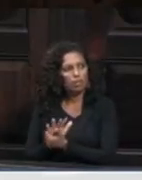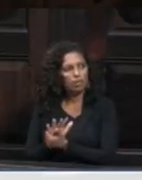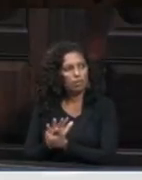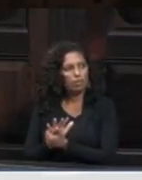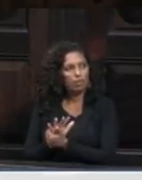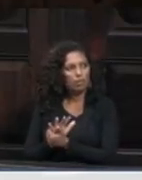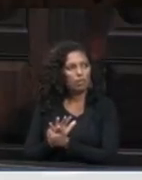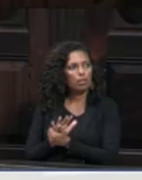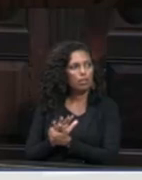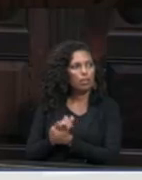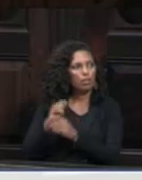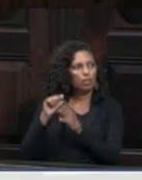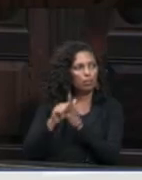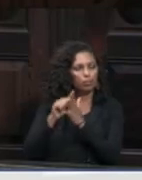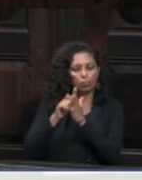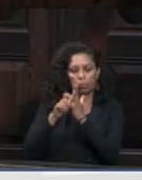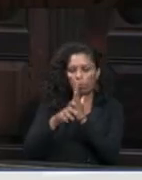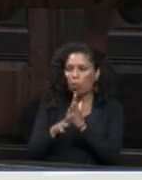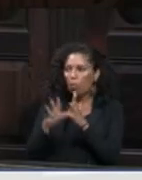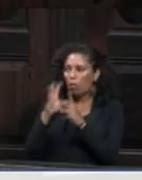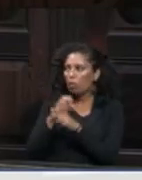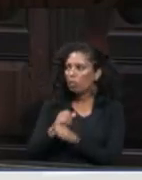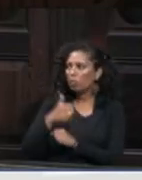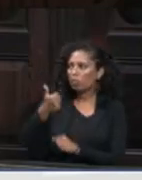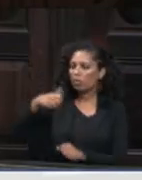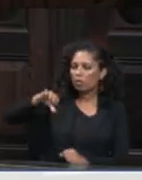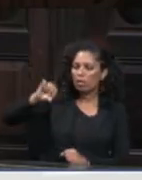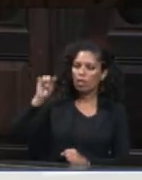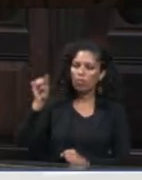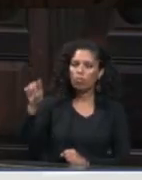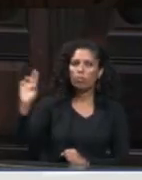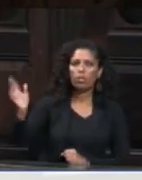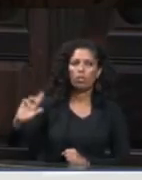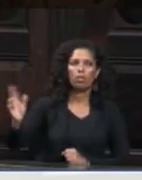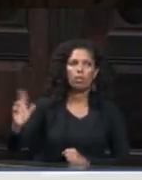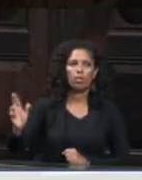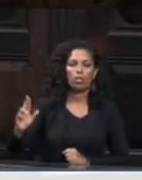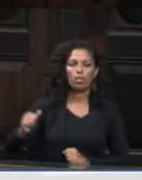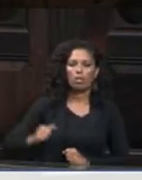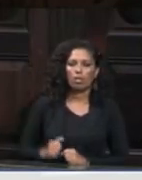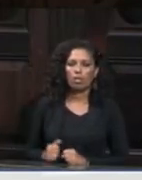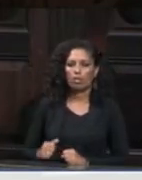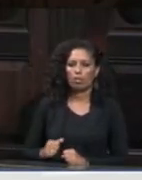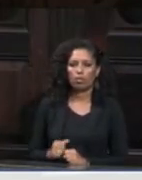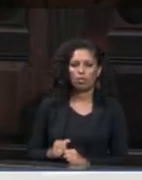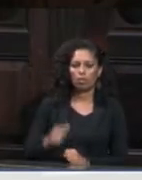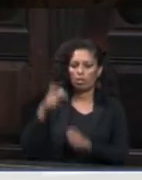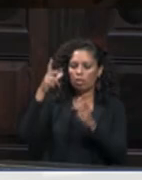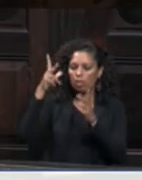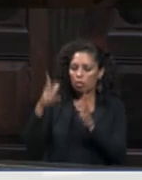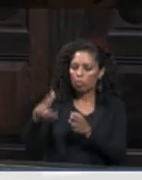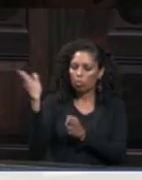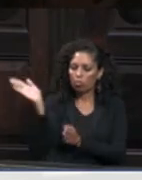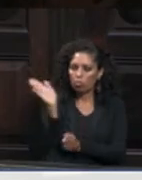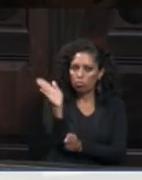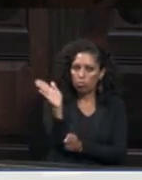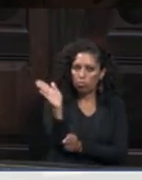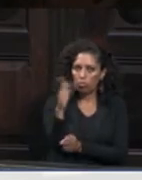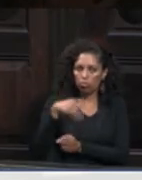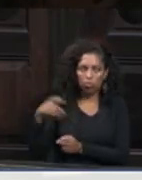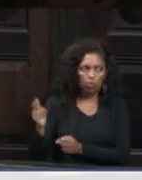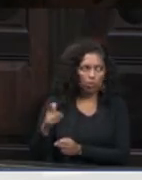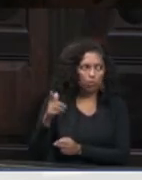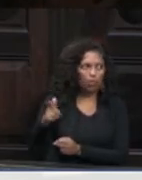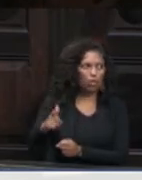ganha 19 mil reais naquela cidade. É uma farra com dinheiro público, presidente. Uma verdadeira farra com